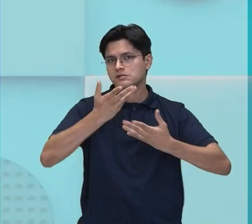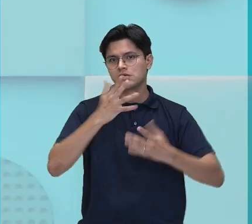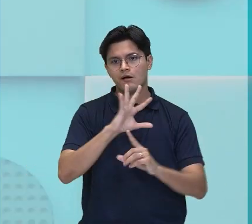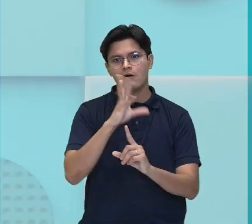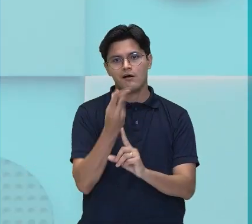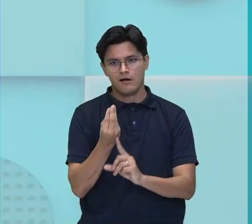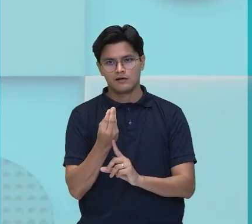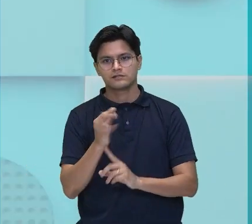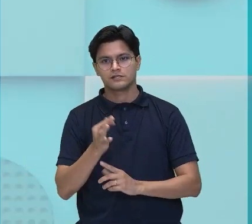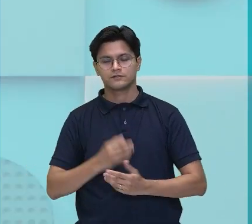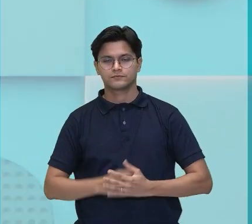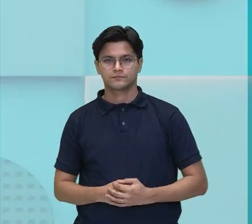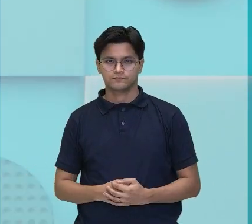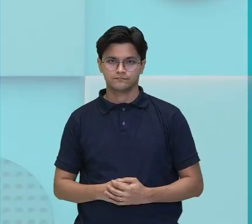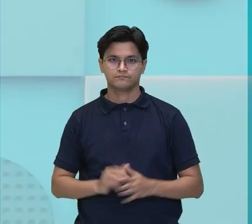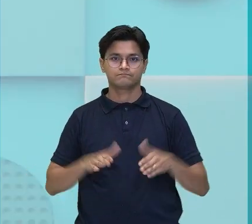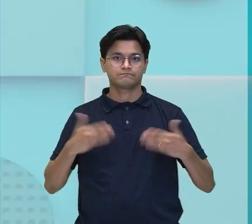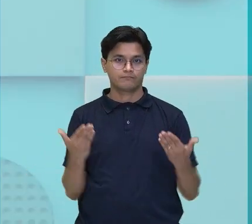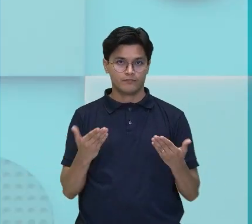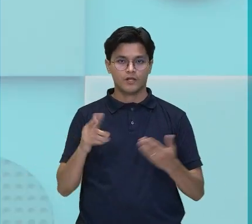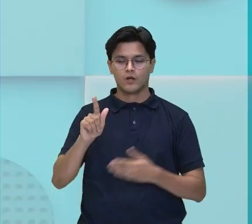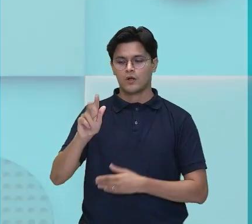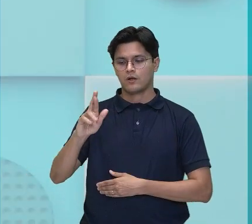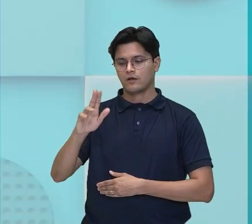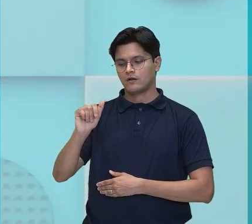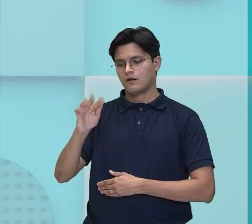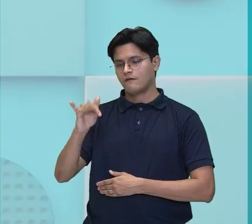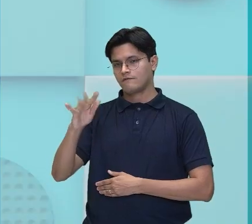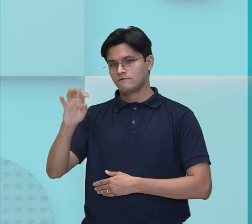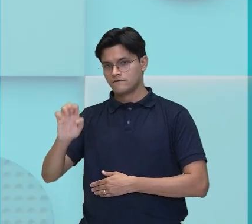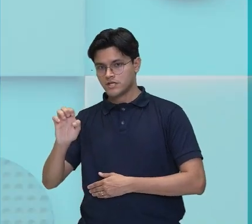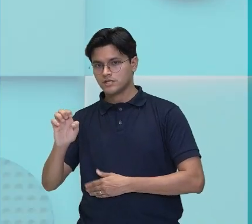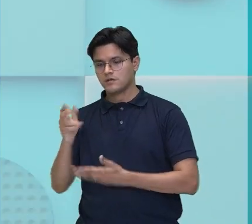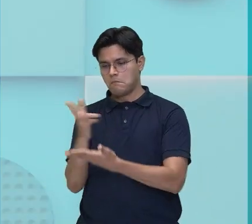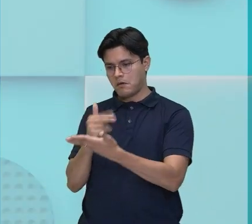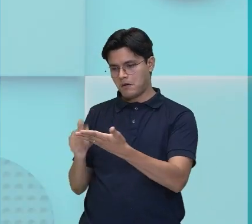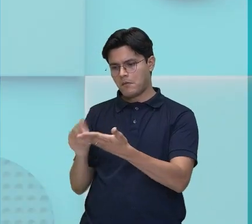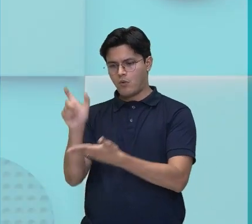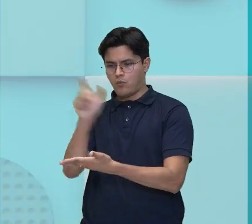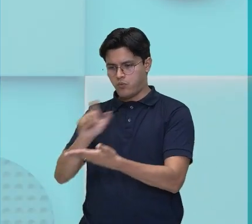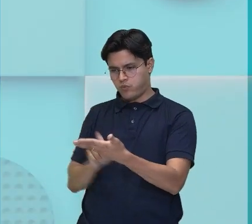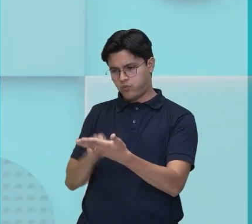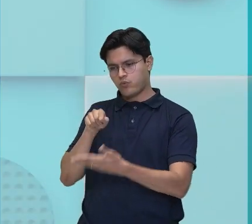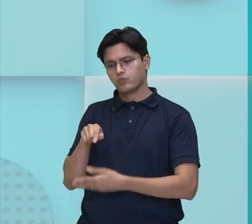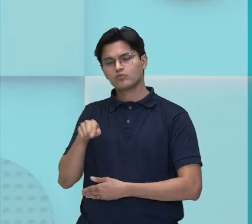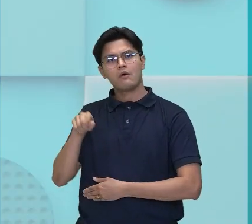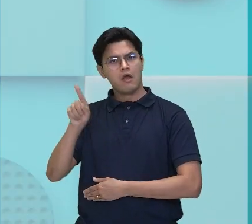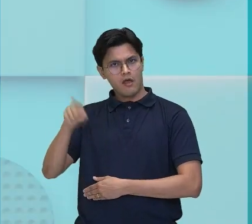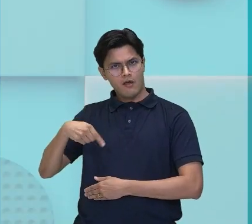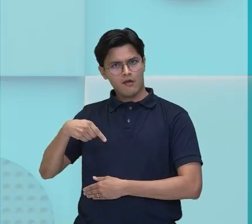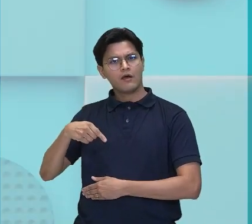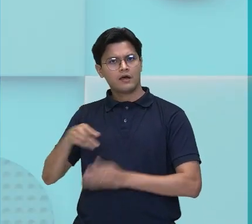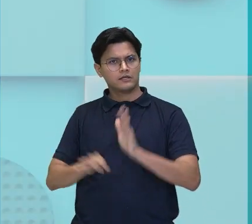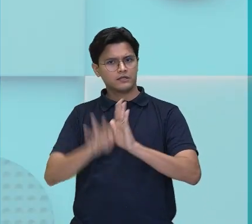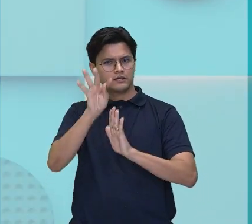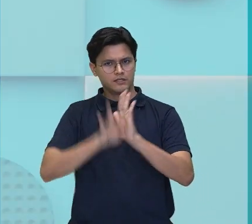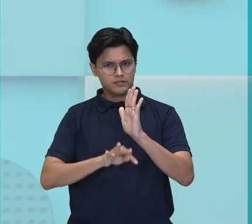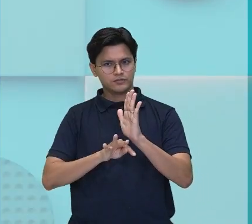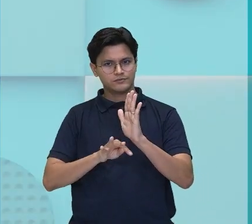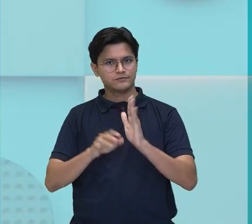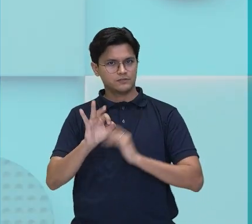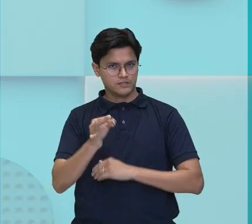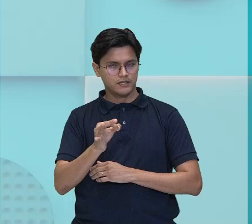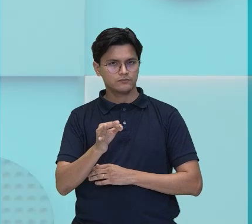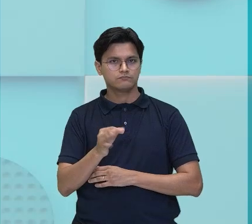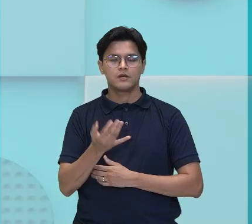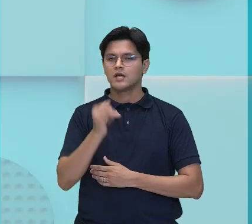autorização. Então, vamos lá. O grafite, que é a nossa aula, o grafite é um texto. Vocês sabem que imagem também é texto. Quando a gente fala de texto,